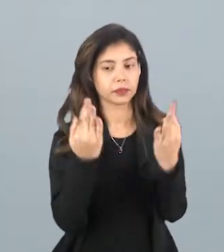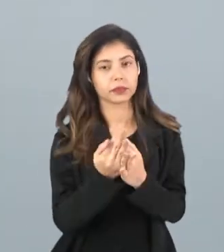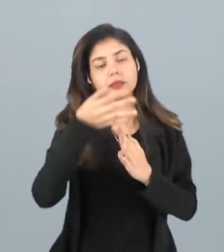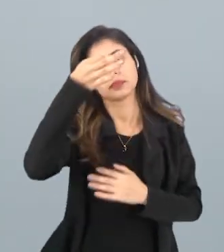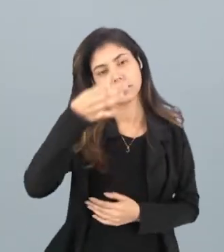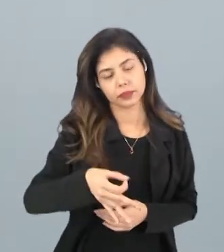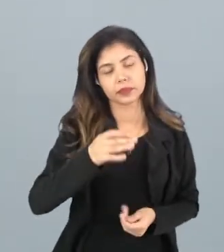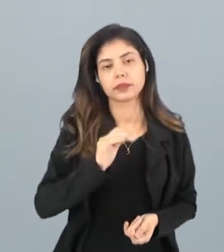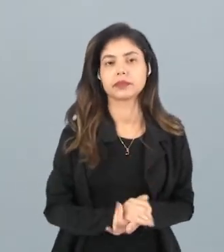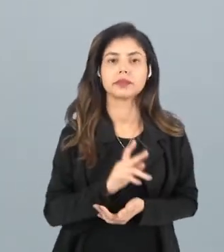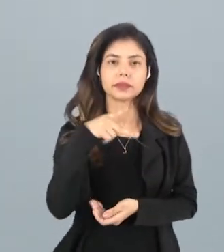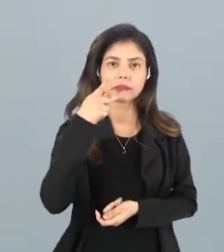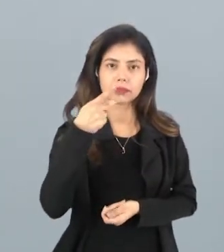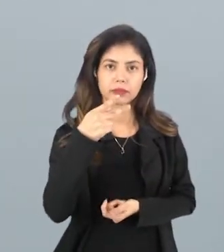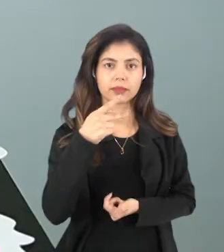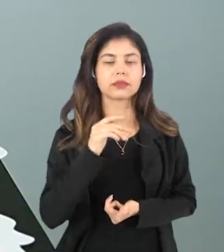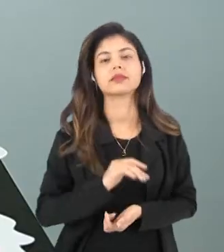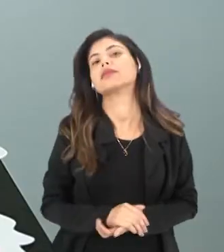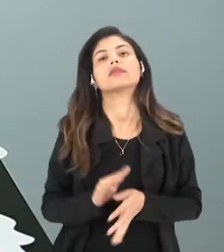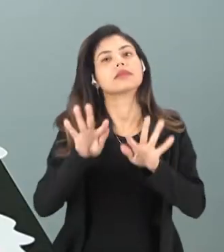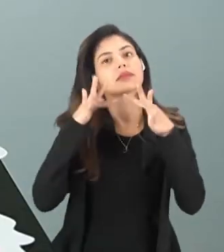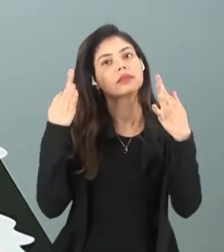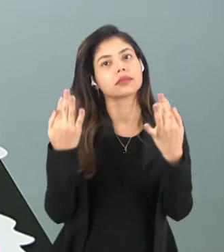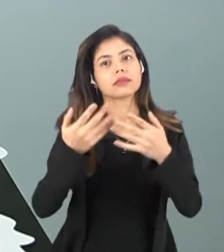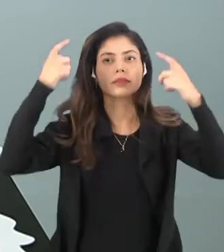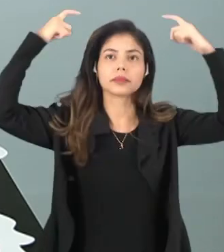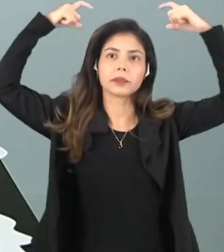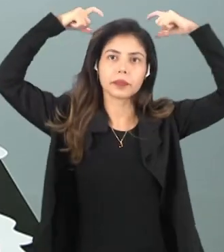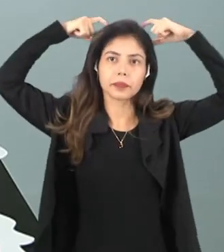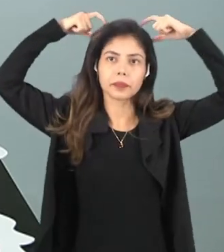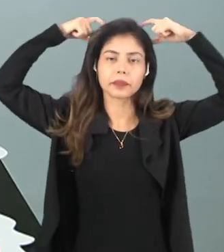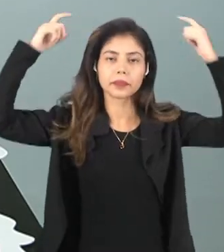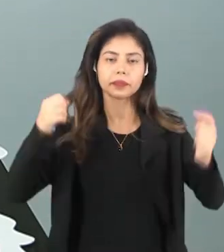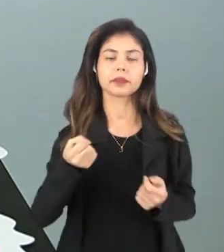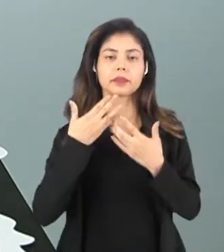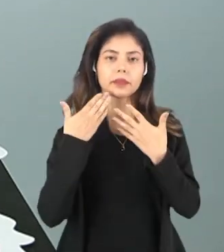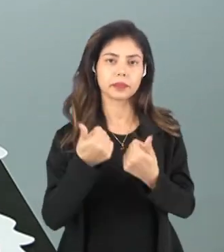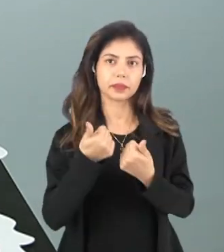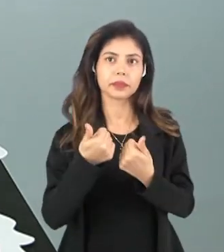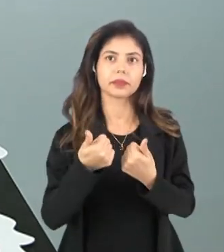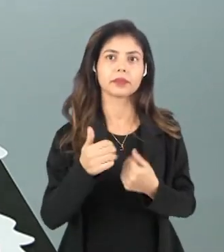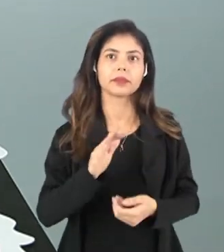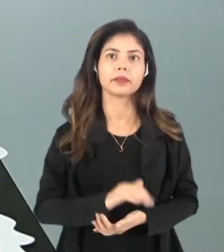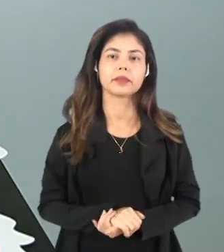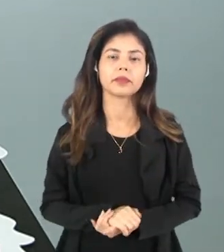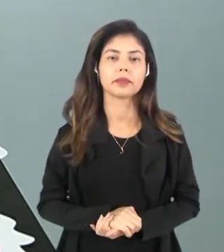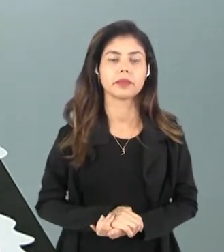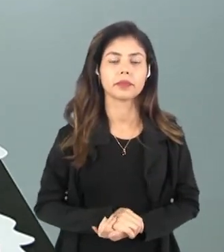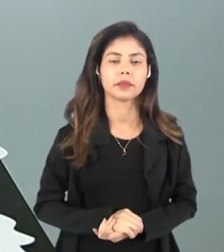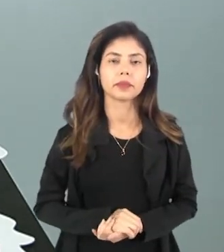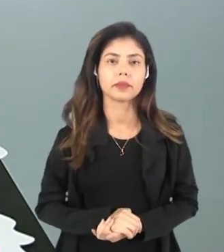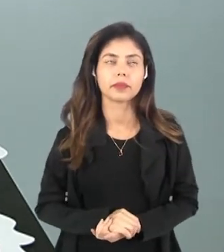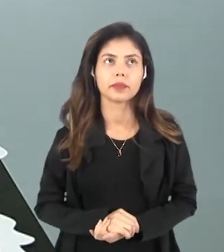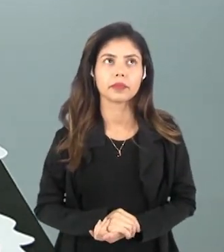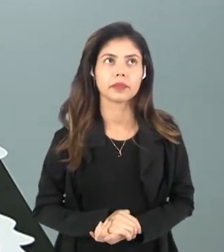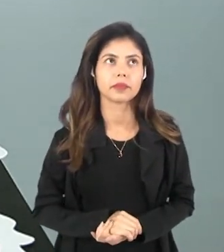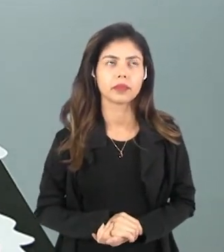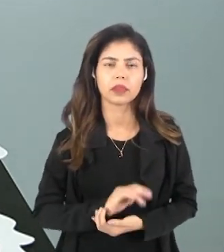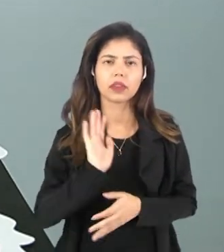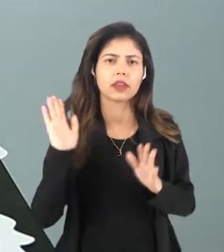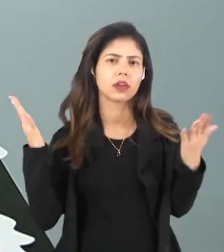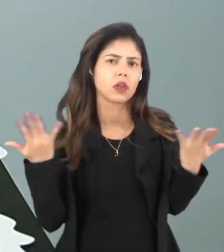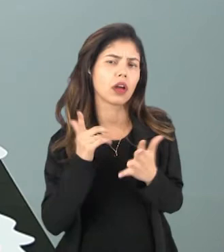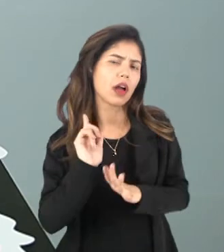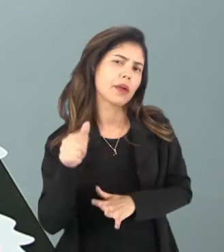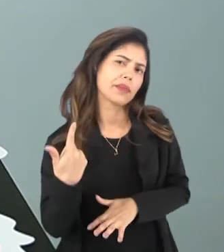tá falando e a família Urso muito bem e agora qual